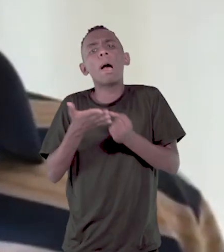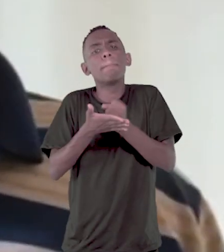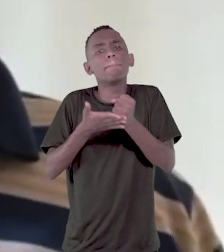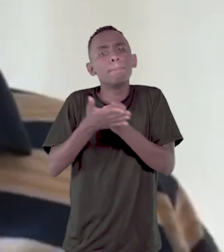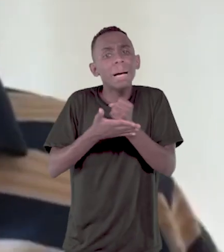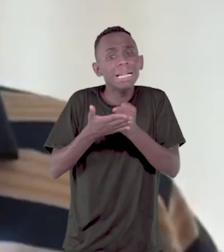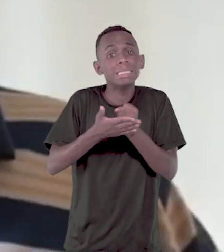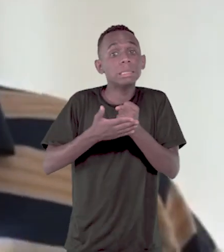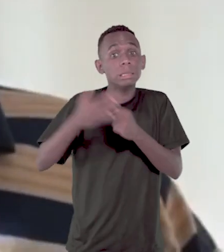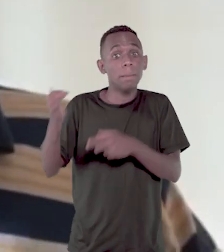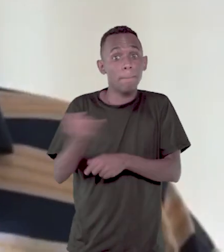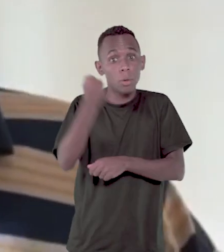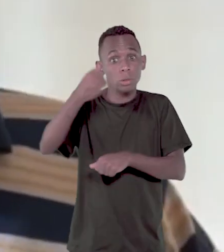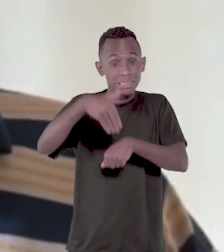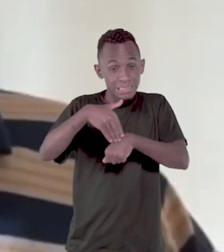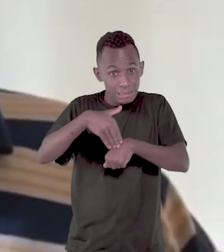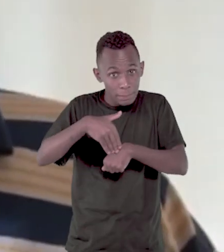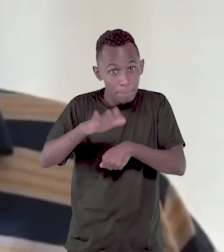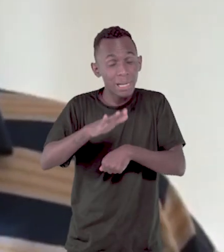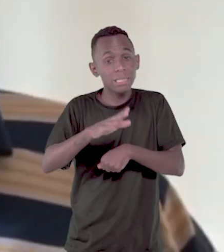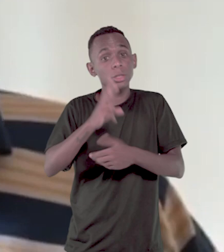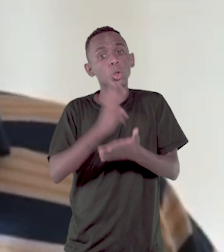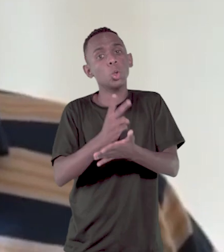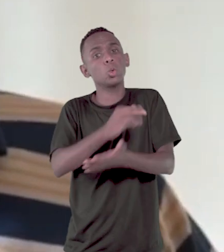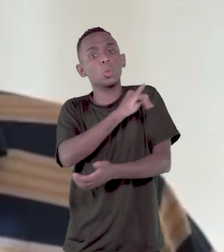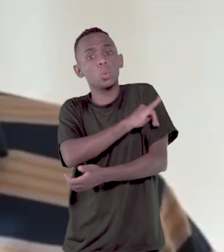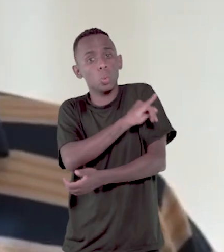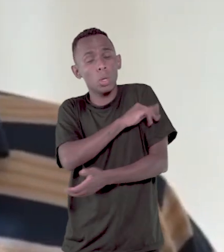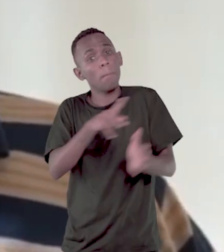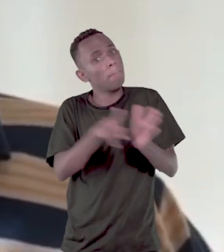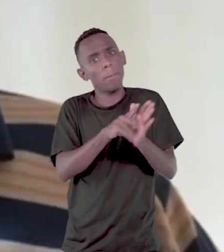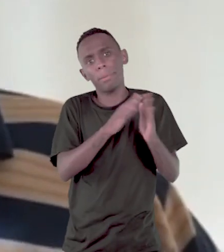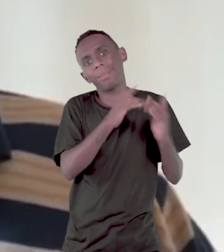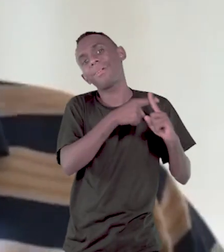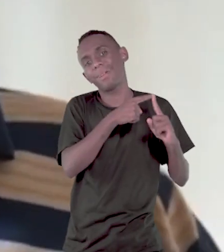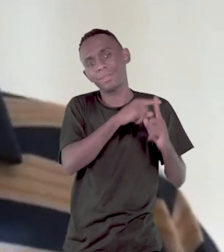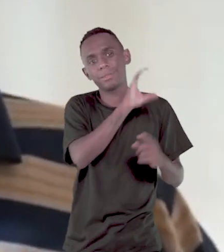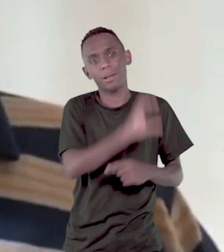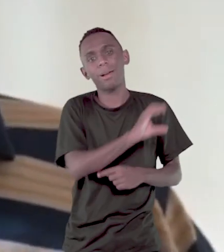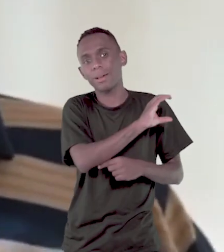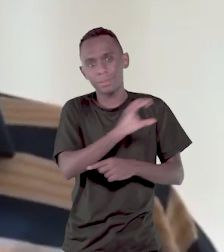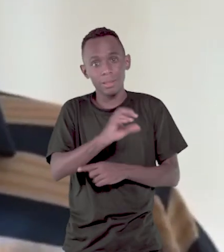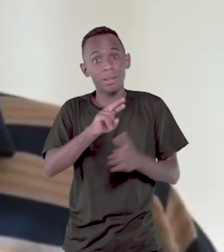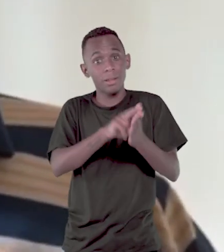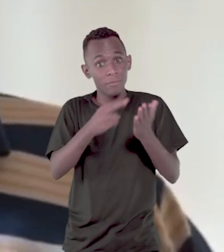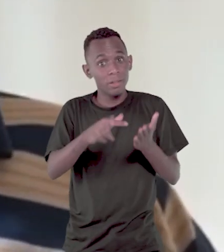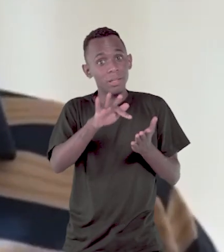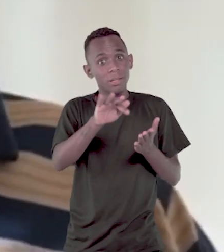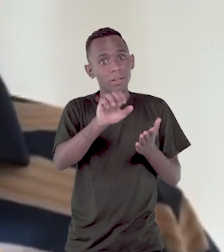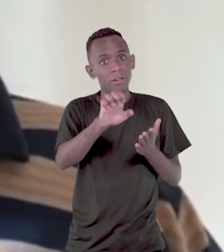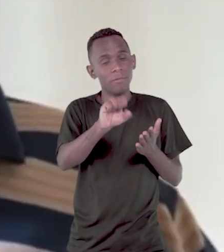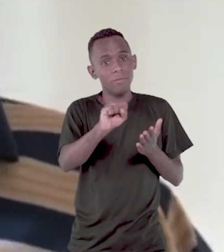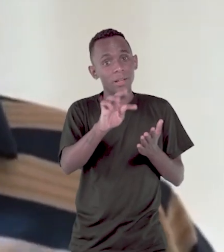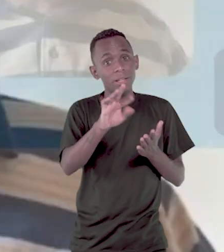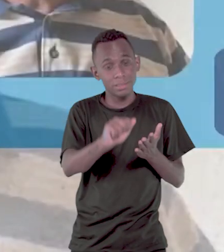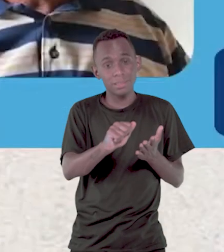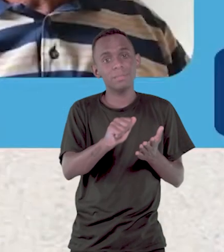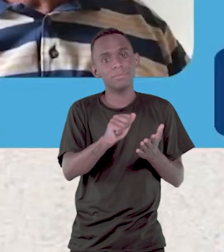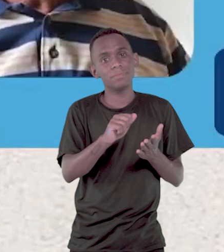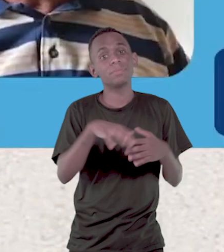digamos assim, a perna mais importante do modernismo que ficou no Rio de Janeiro? O conservadorismo católico, né? A revista